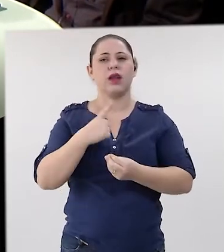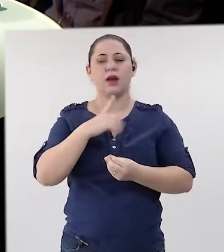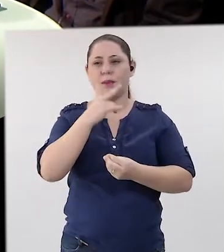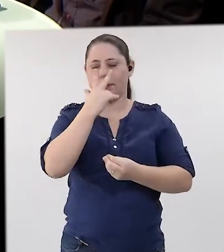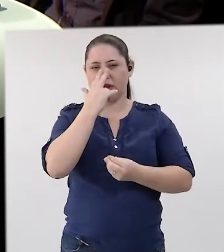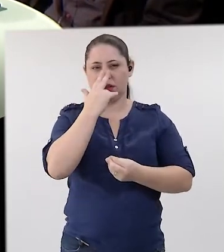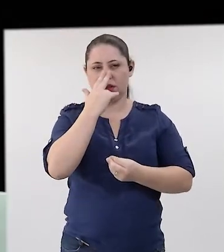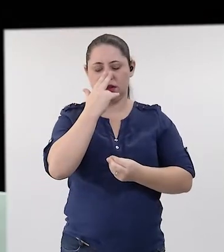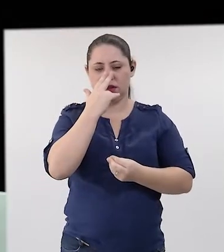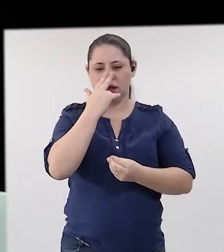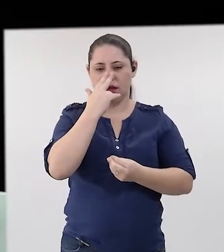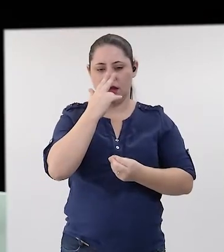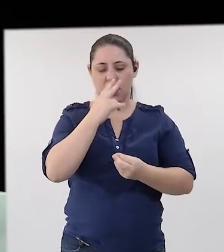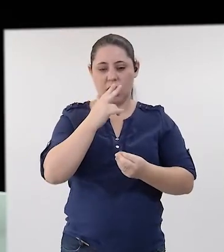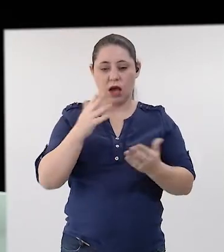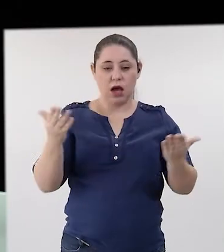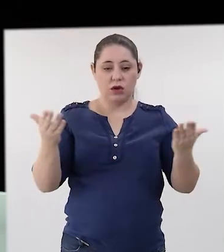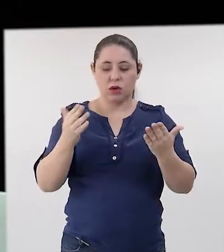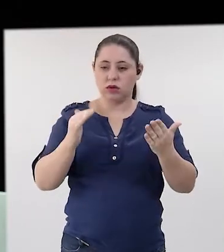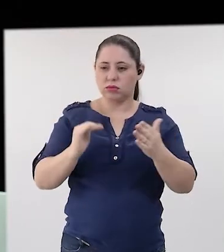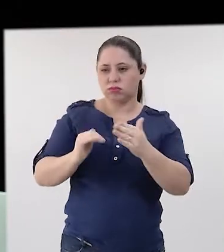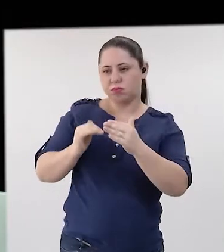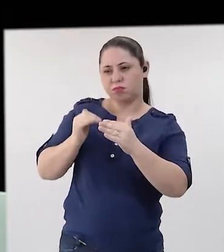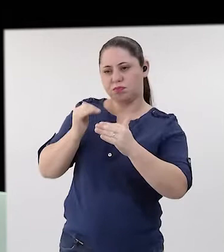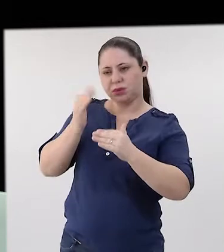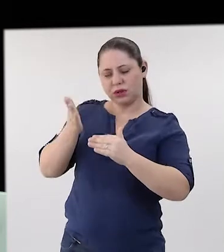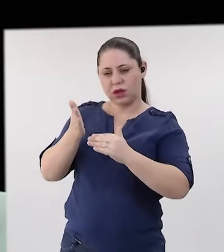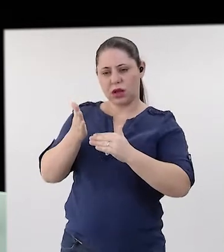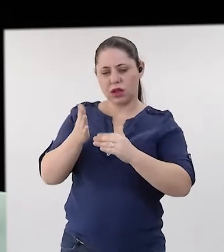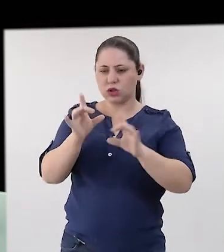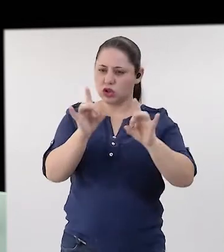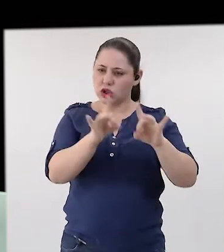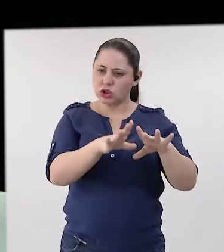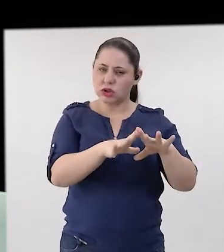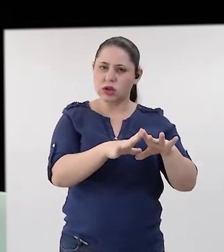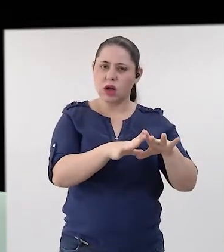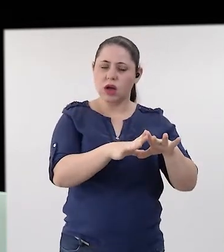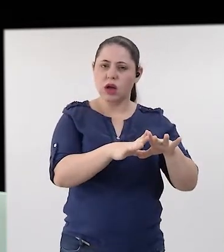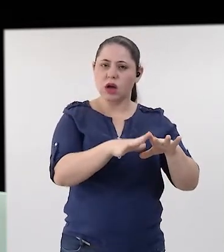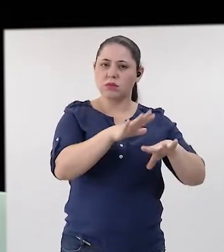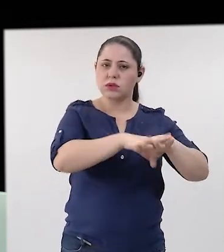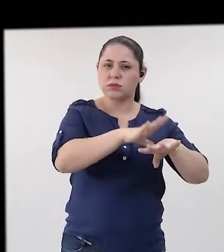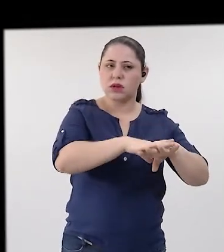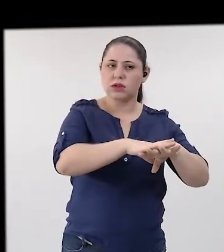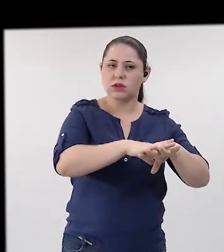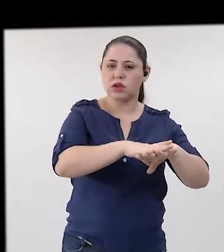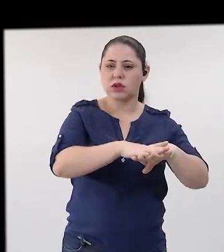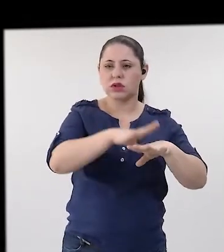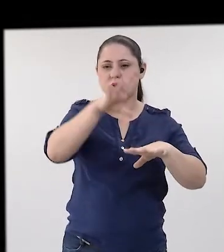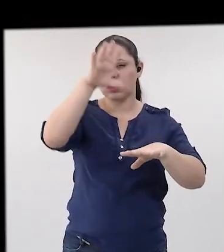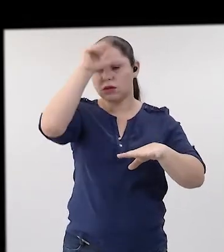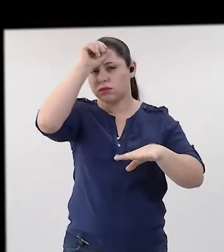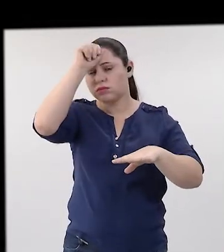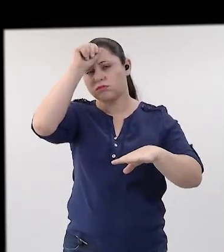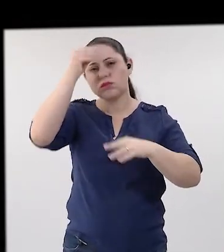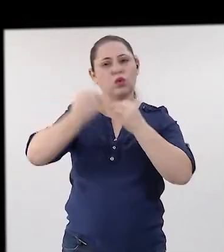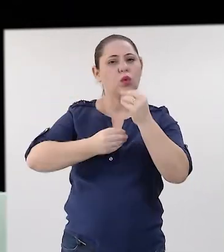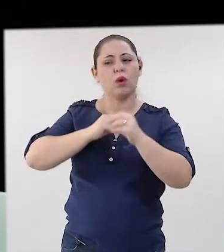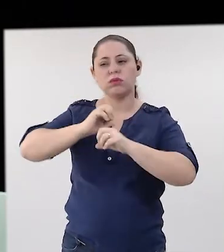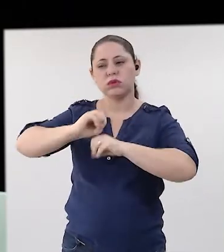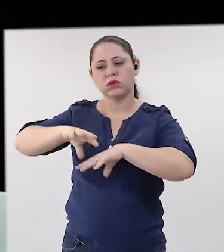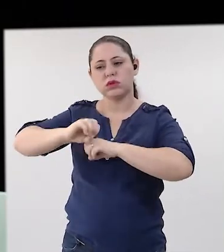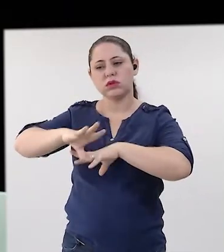Transitar, né, sair um pouco do campo das exatas para entender um pouco de educação, foi um processo difícil também, Carlos? Vocês tiveram